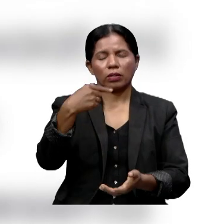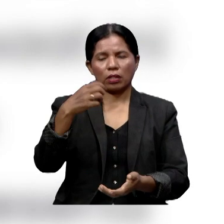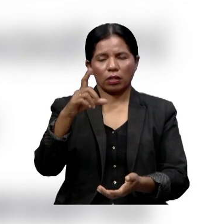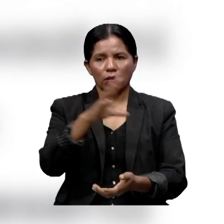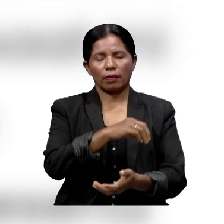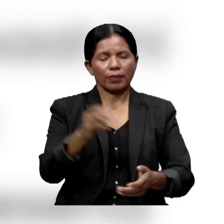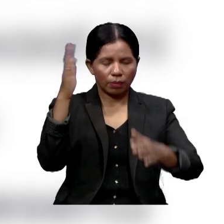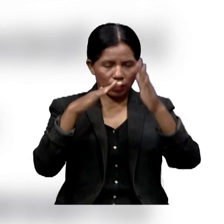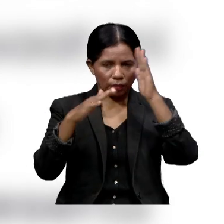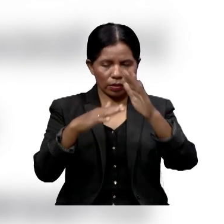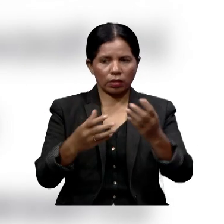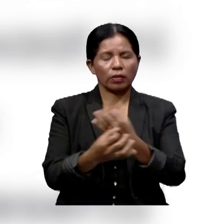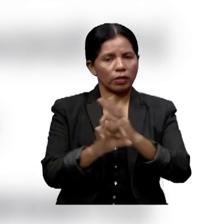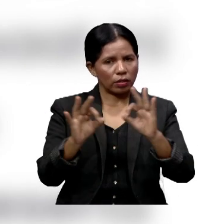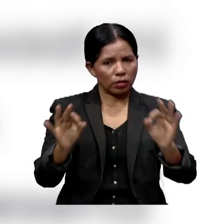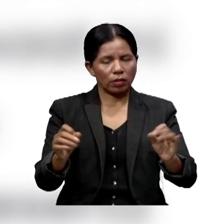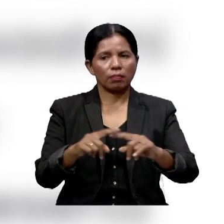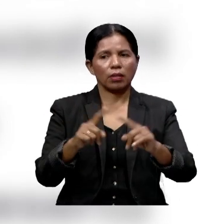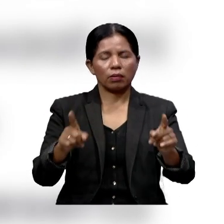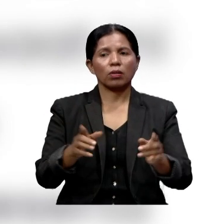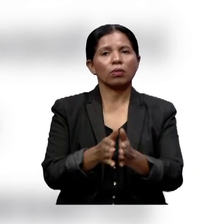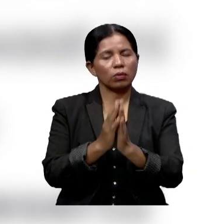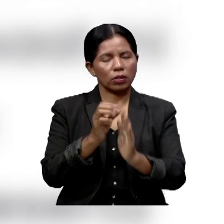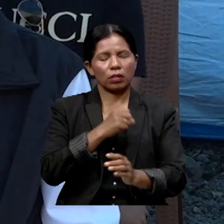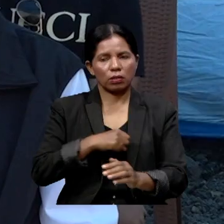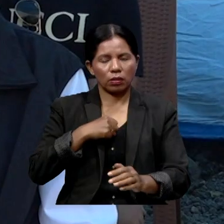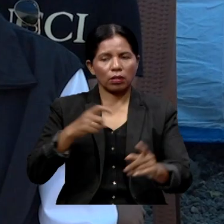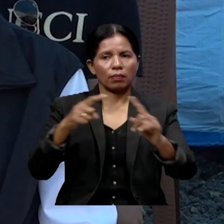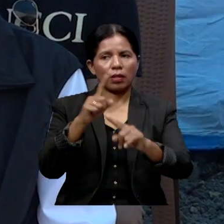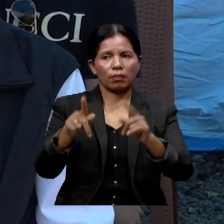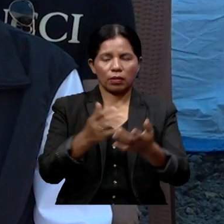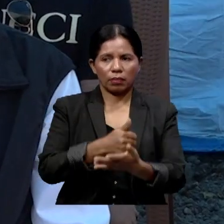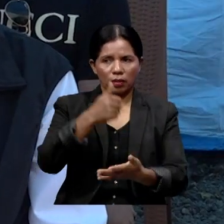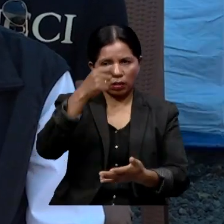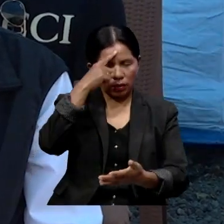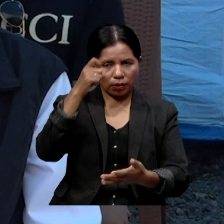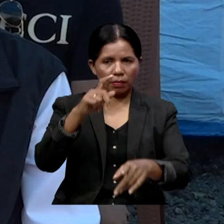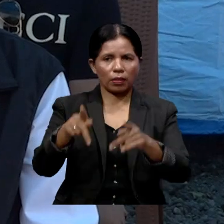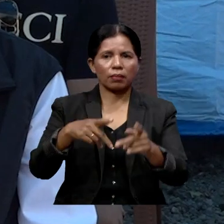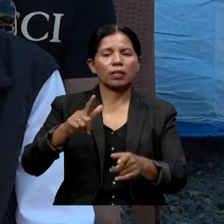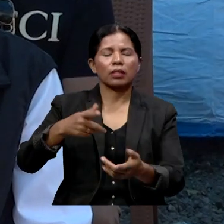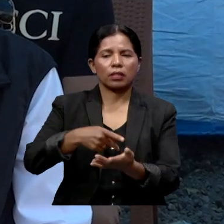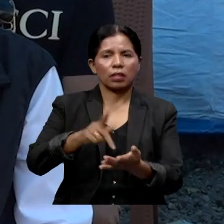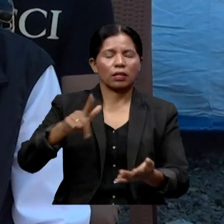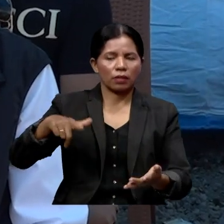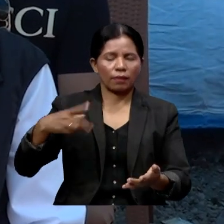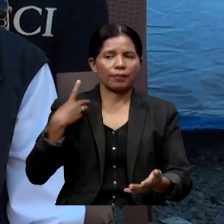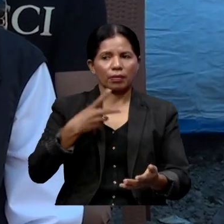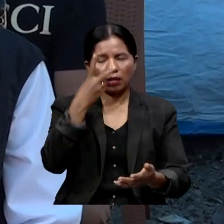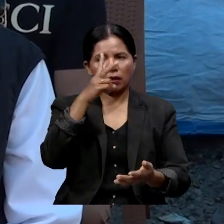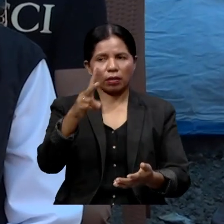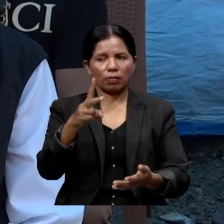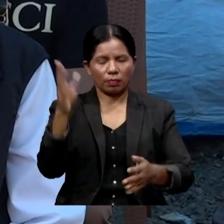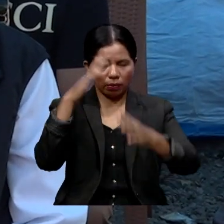hateten problema ne resolvido ona mai be Roseiro husu deskulpa manan nain sira tamba pagamento tarde. Resolve o problema Road